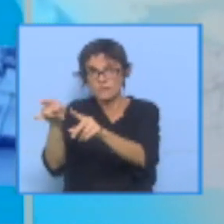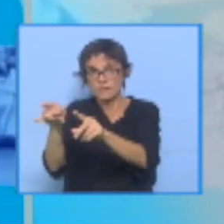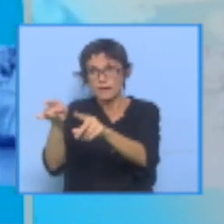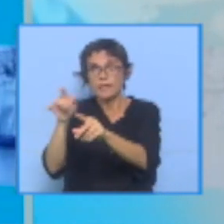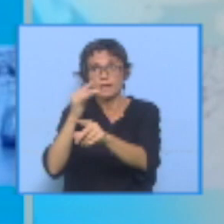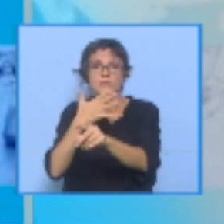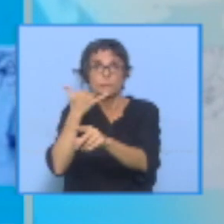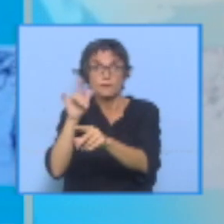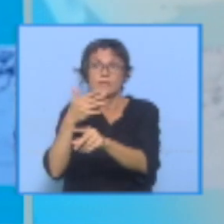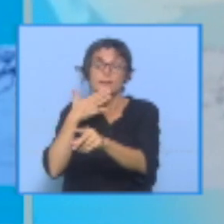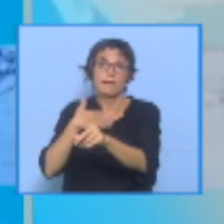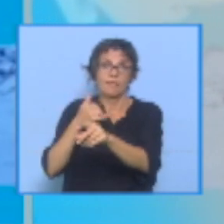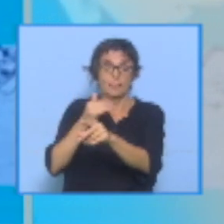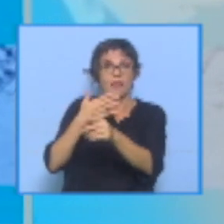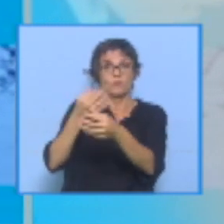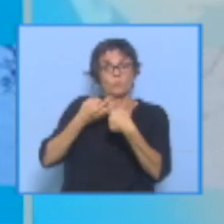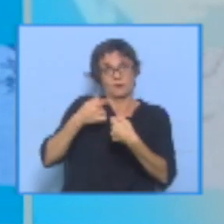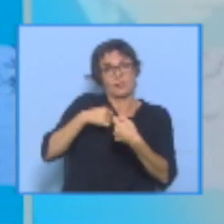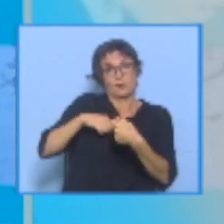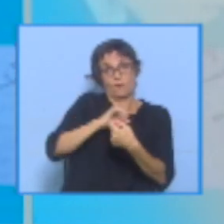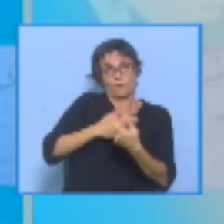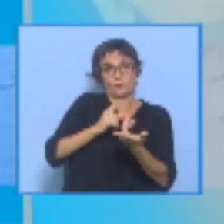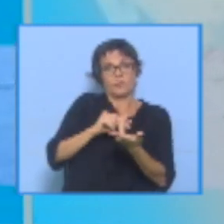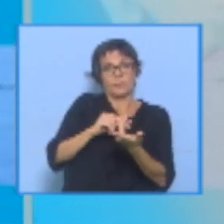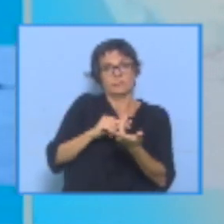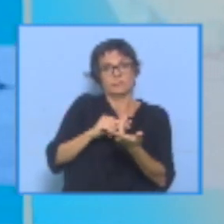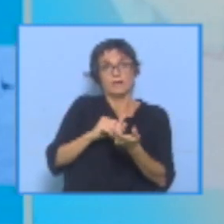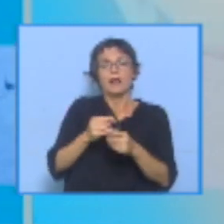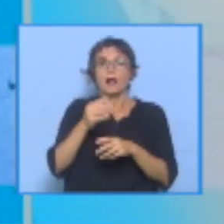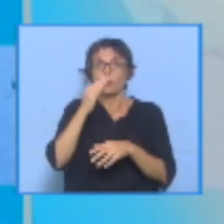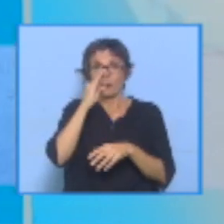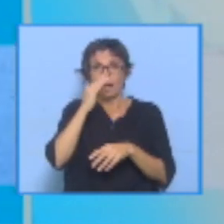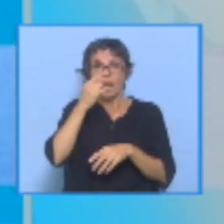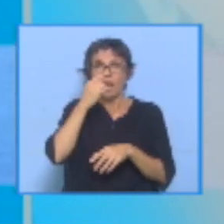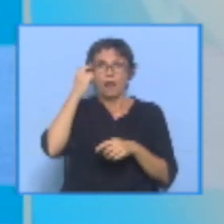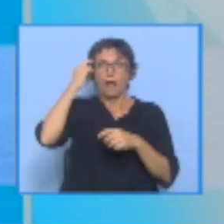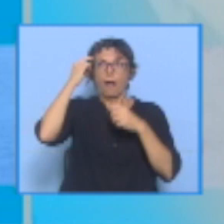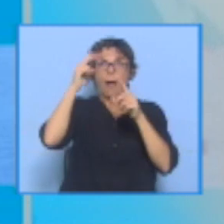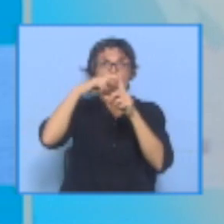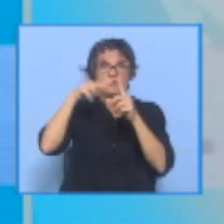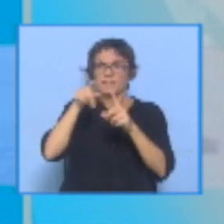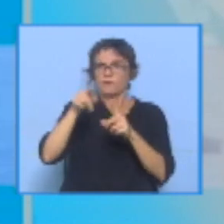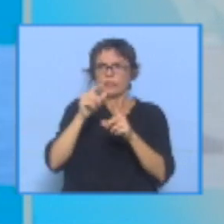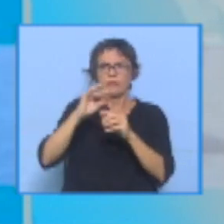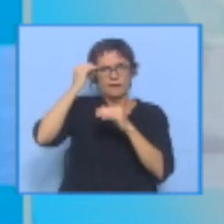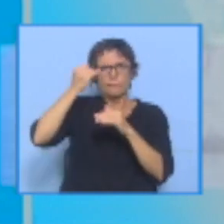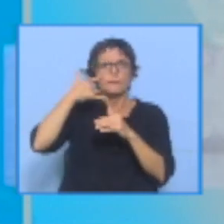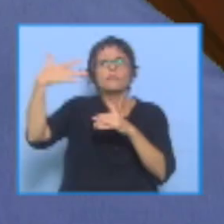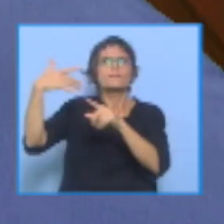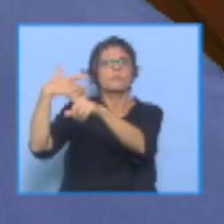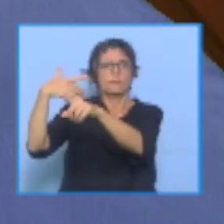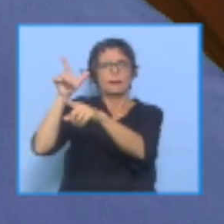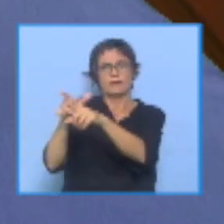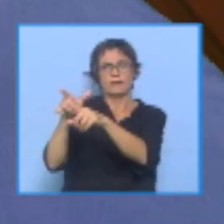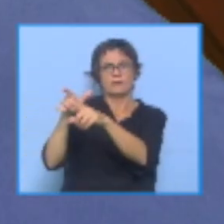eles. A questão é não gerar desigualdade pelo simples facto de ser estrangeiro. Não ter